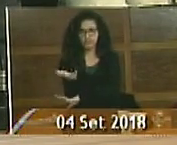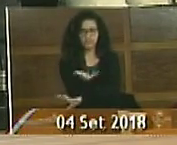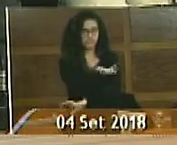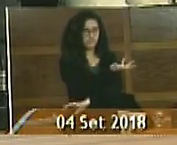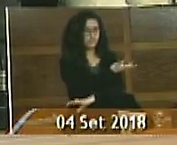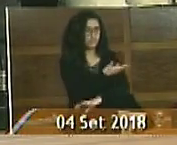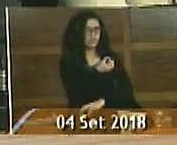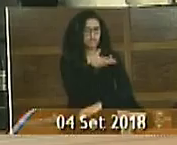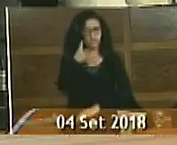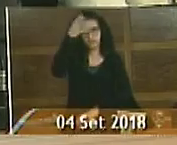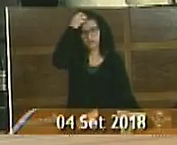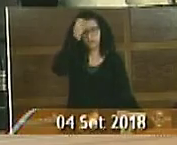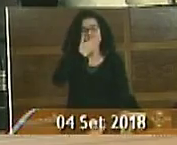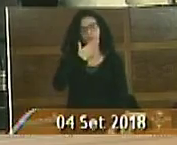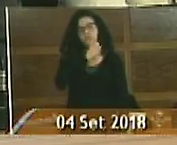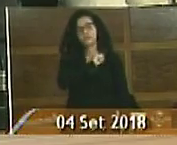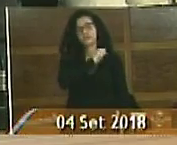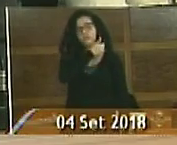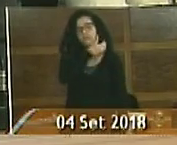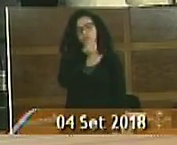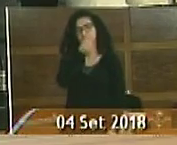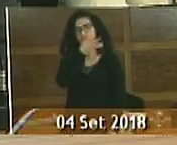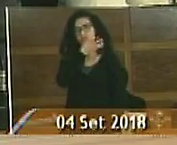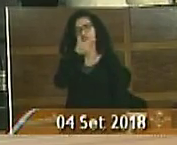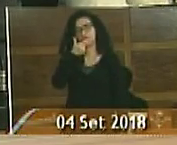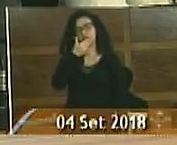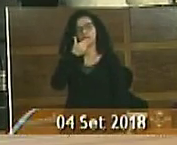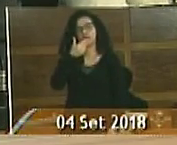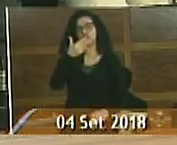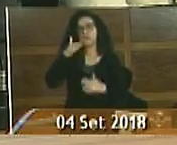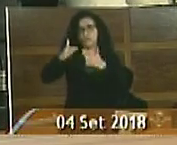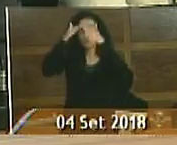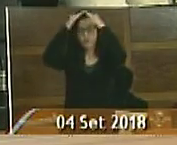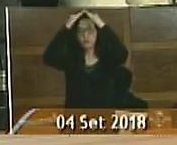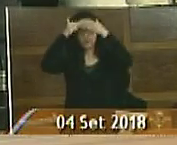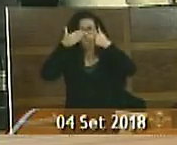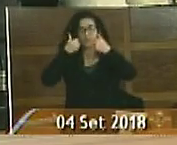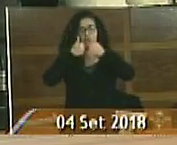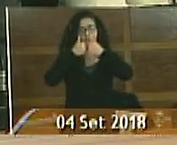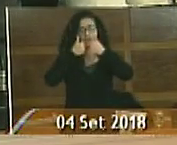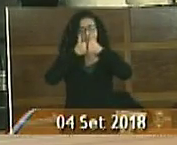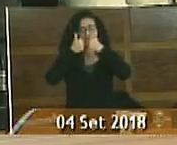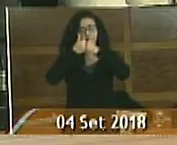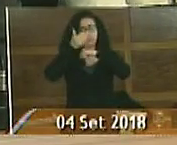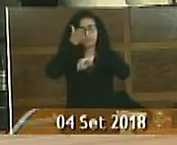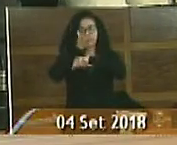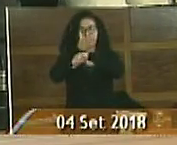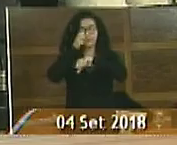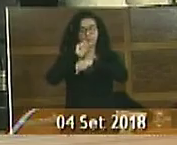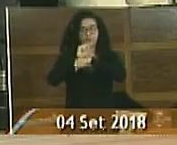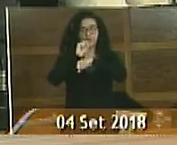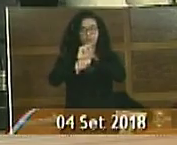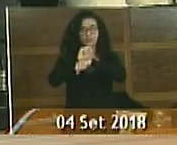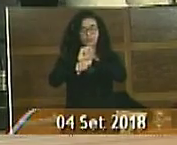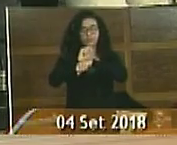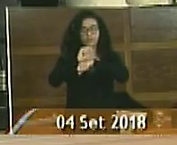Indicação 2642, construção de cobertura para abrigos de passageiro, rua Rei Baltazar, bairro Nova Angra.